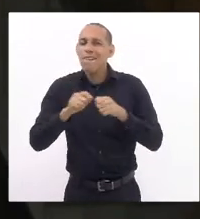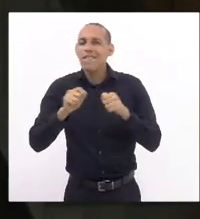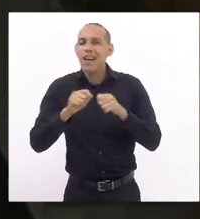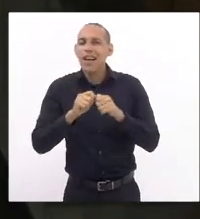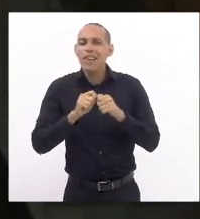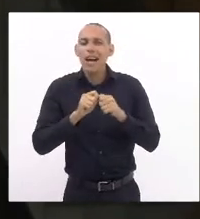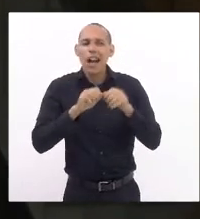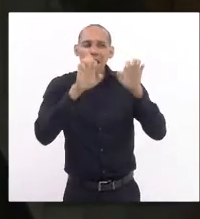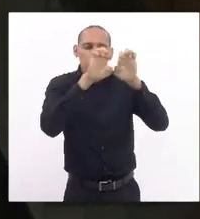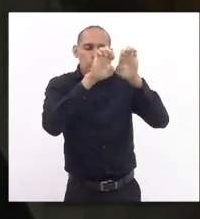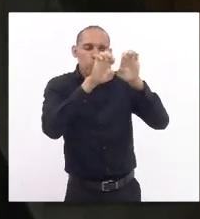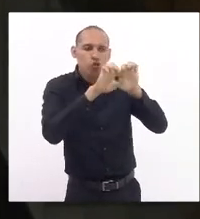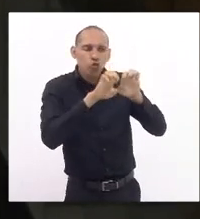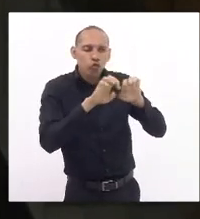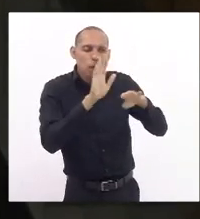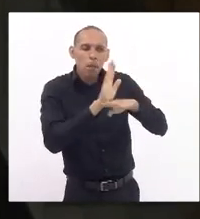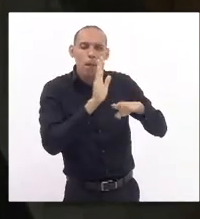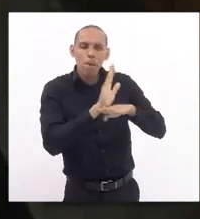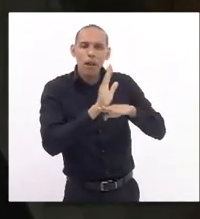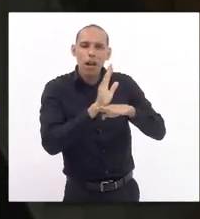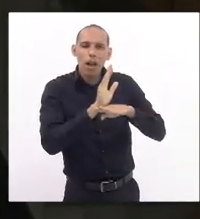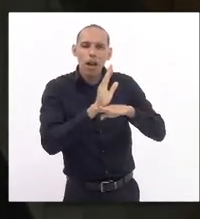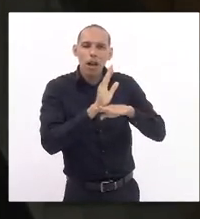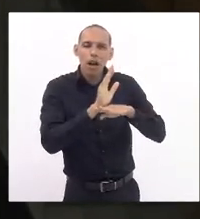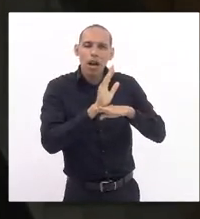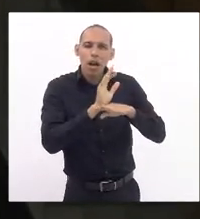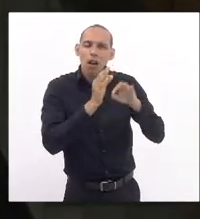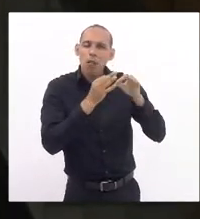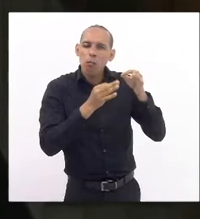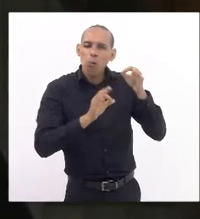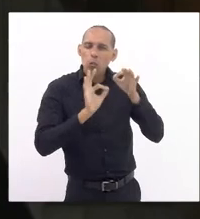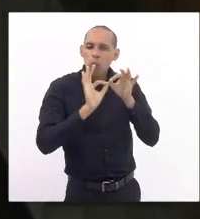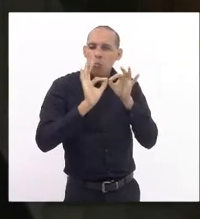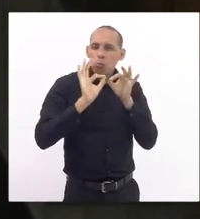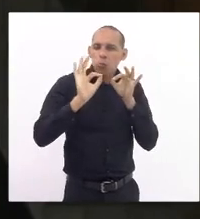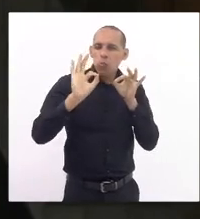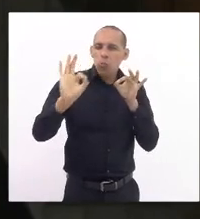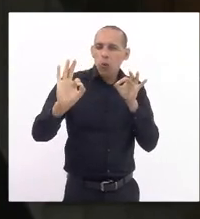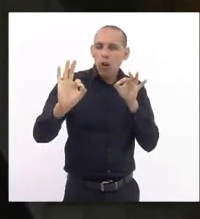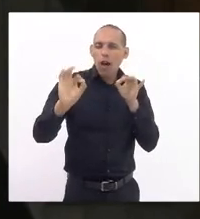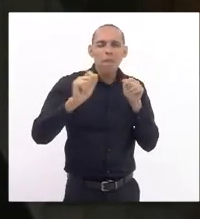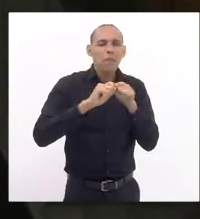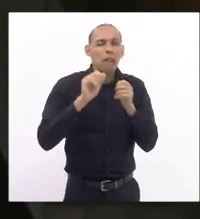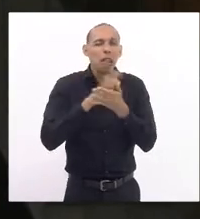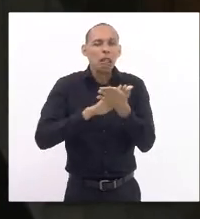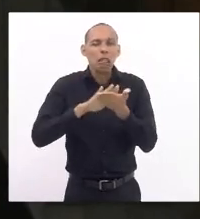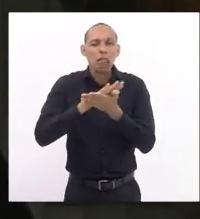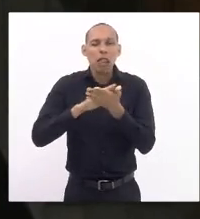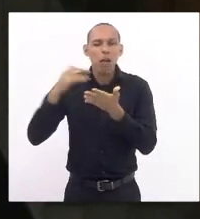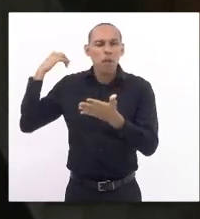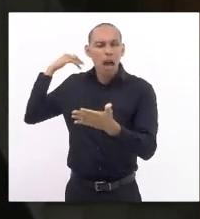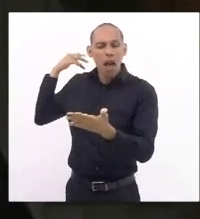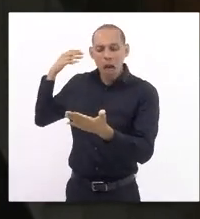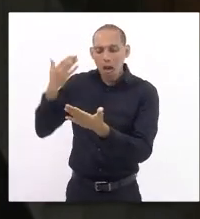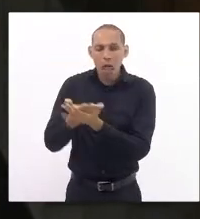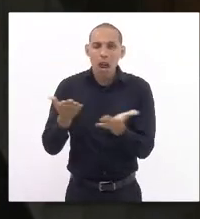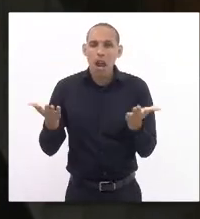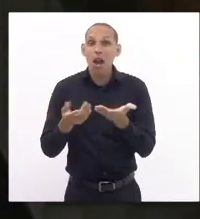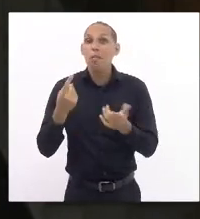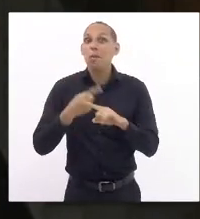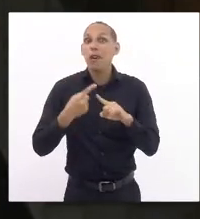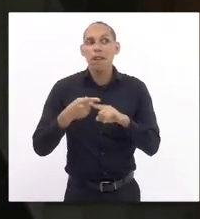Nas medidas estruturantes, ou seja, nas medidas de longo prazo, que não vêm sendo tomadas e que precisam ser tomadas, porque